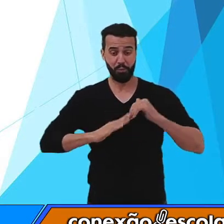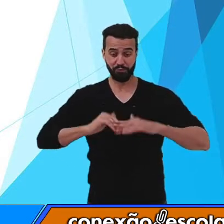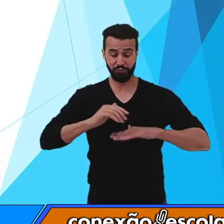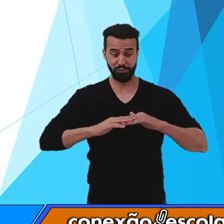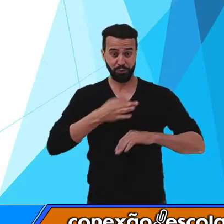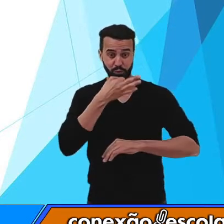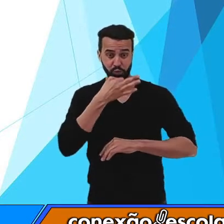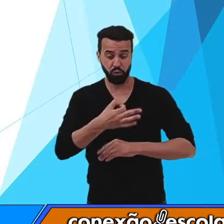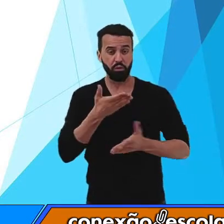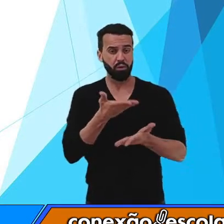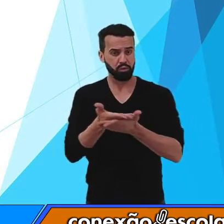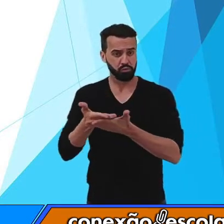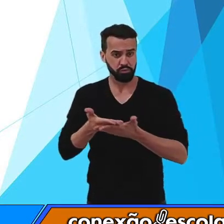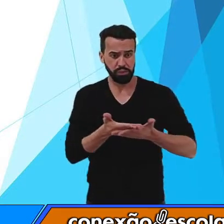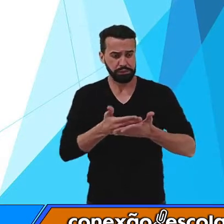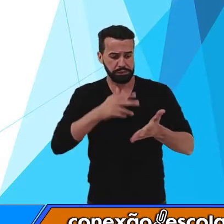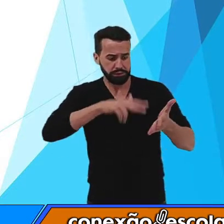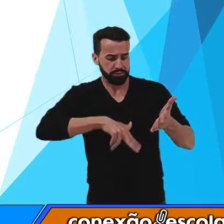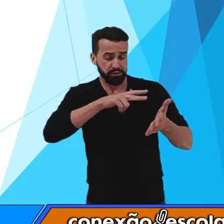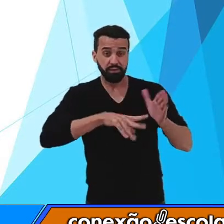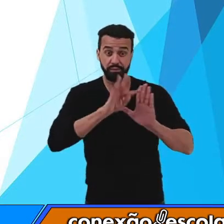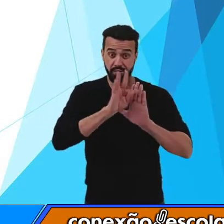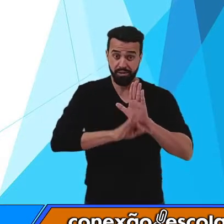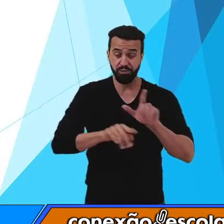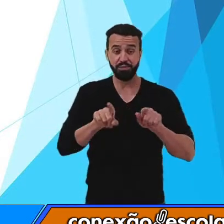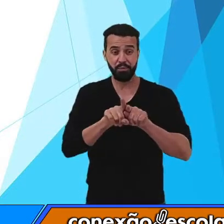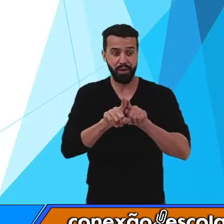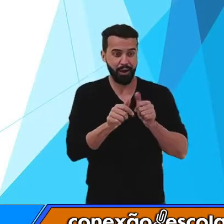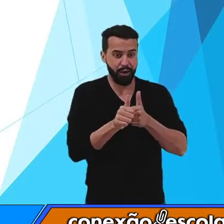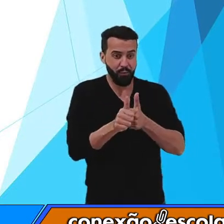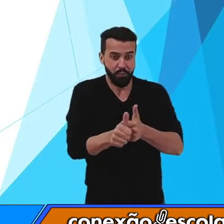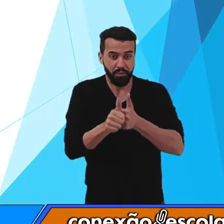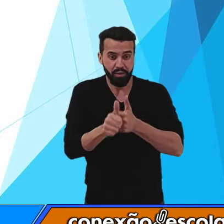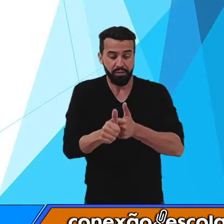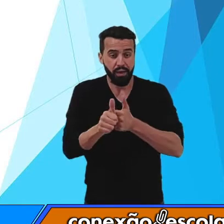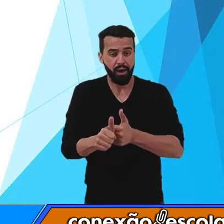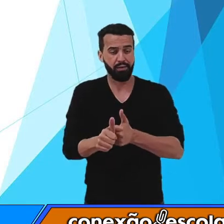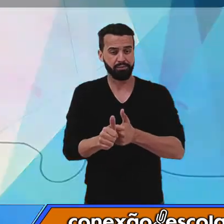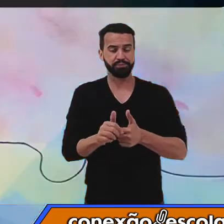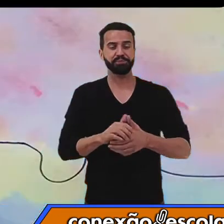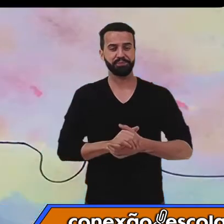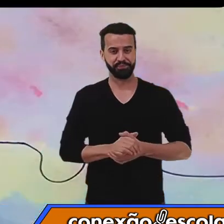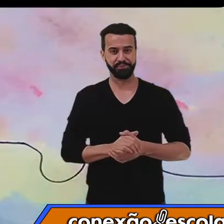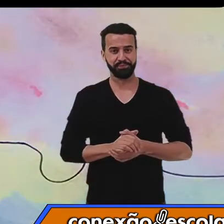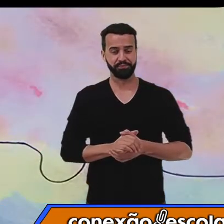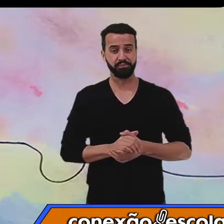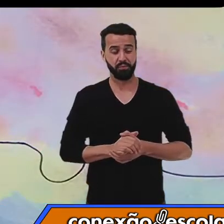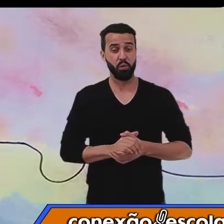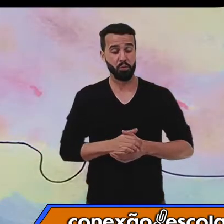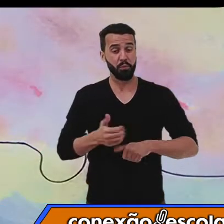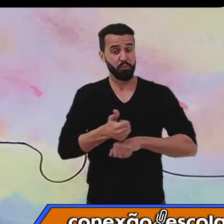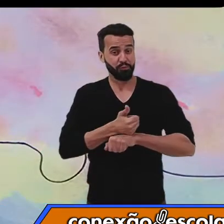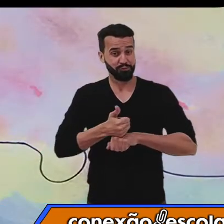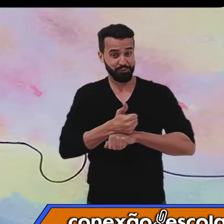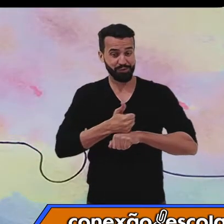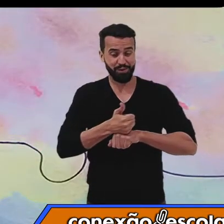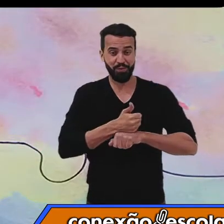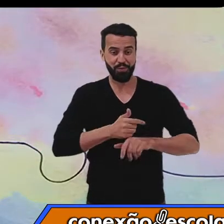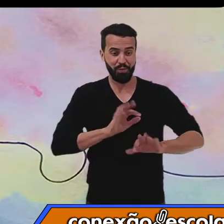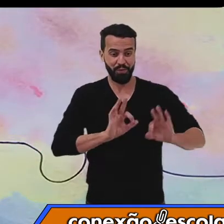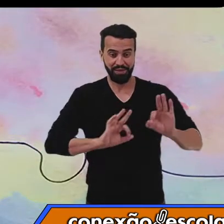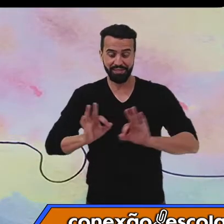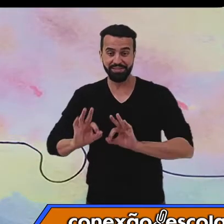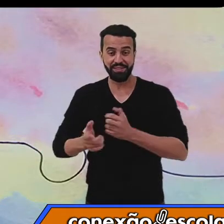o texto e depois acompanhá-lo passo a passo. O sonoplasta é aquele que compõe e